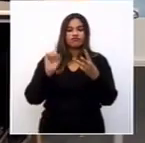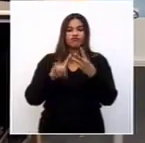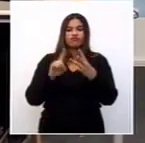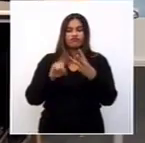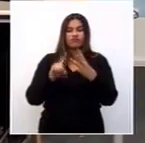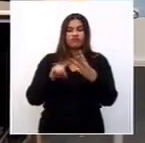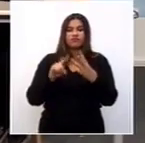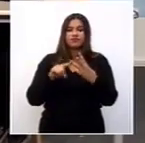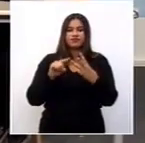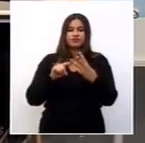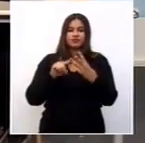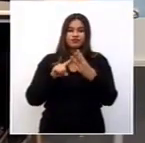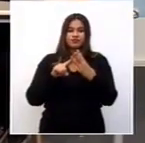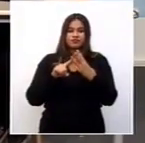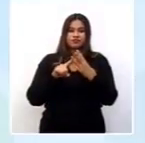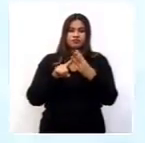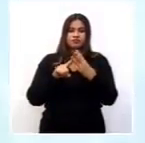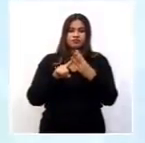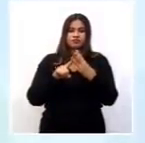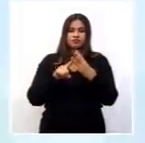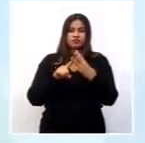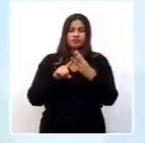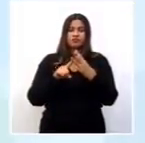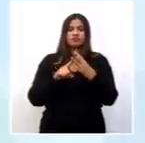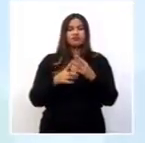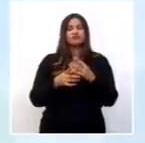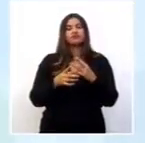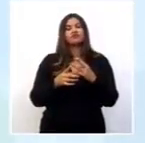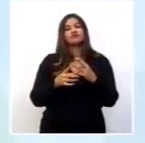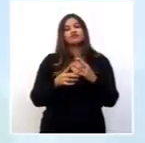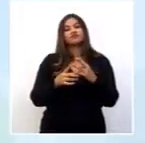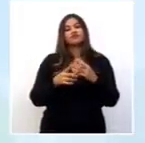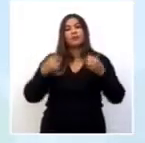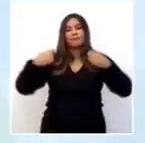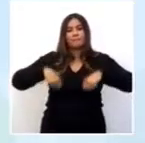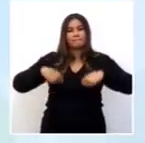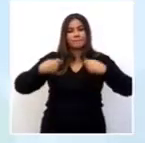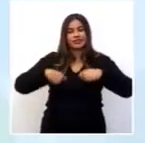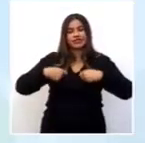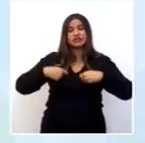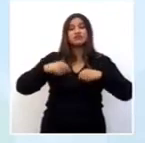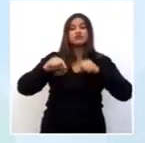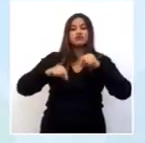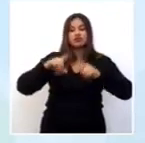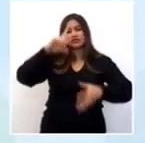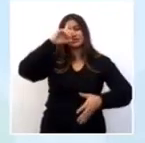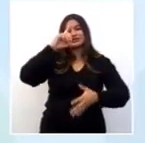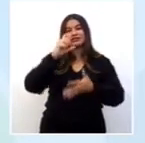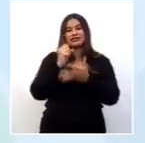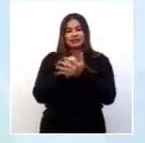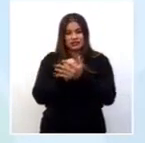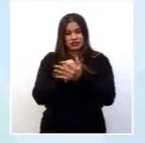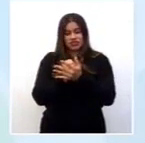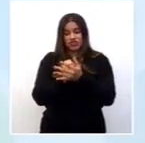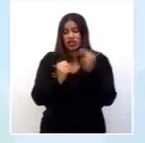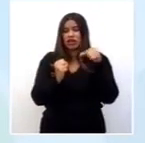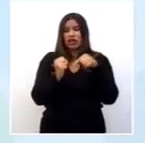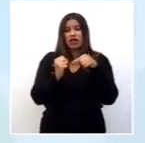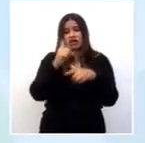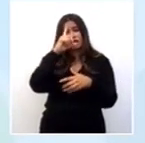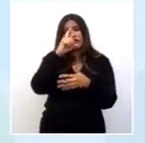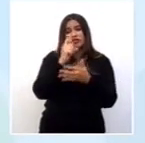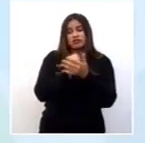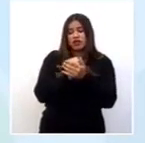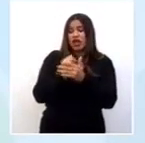ponto, apontado por Lucchesi, é que é preciso tomar decisões que possibilitam atingir os